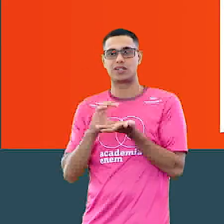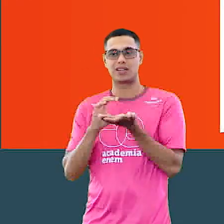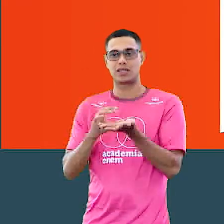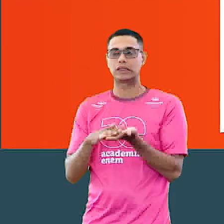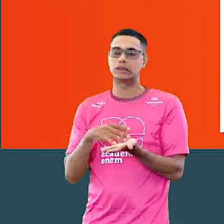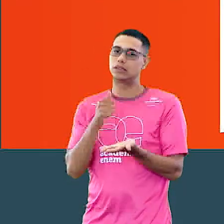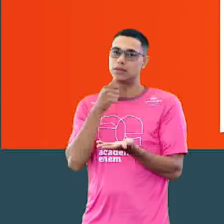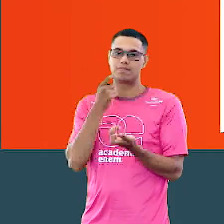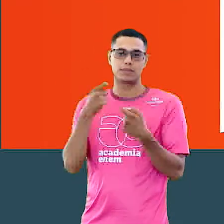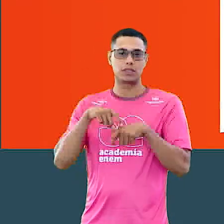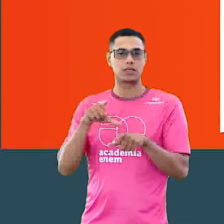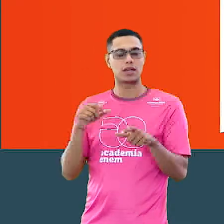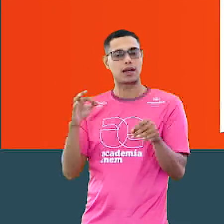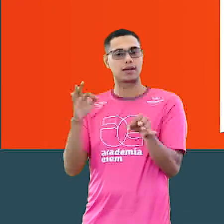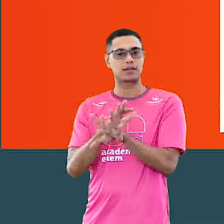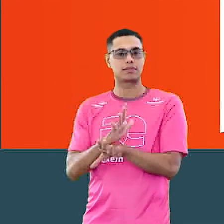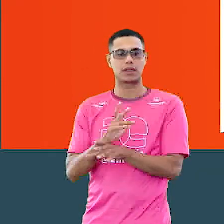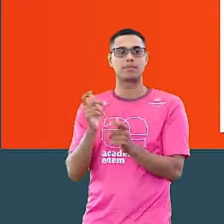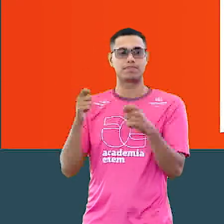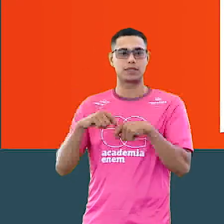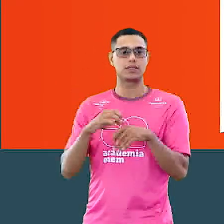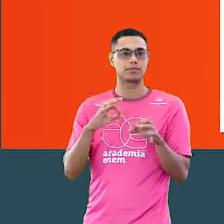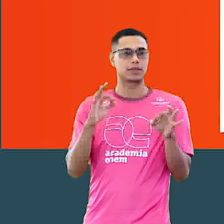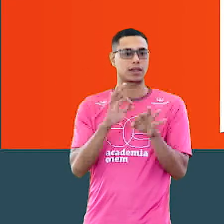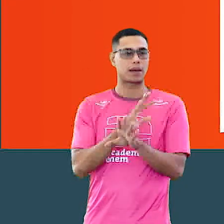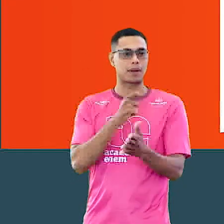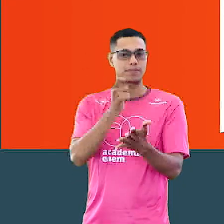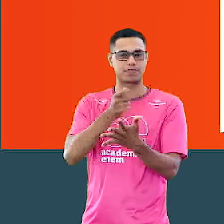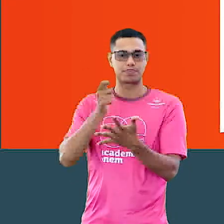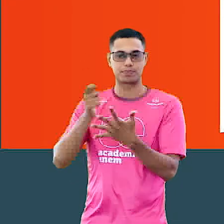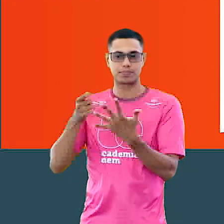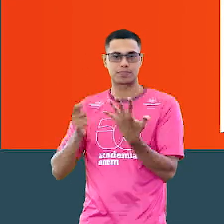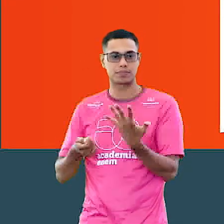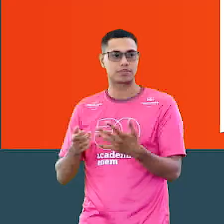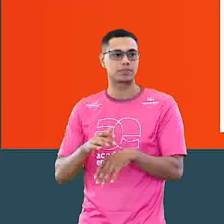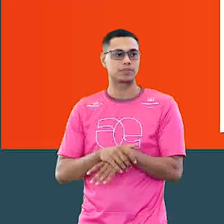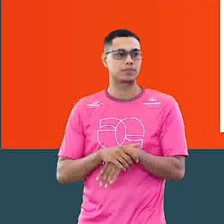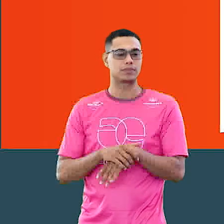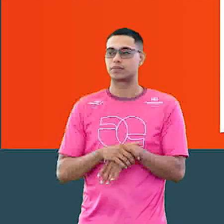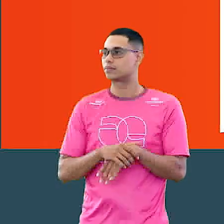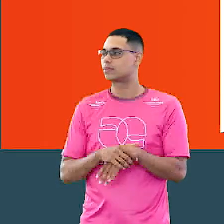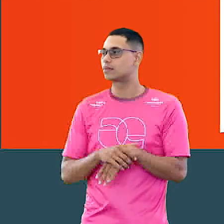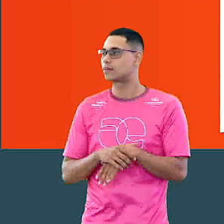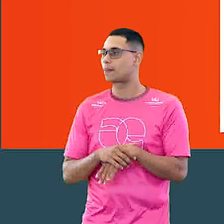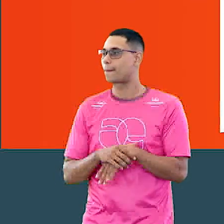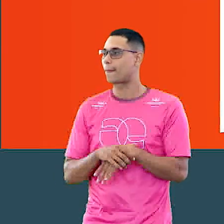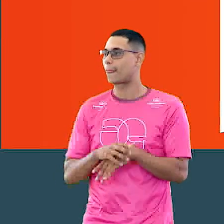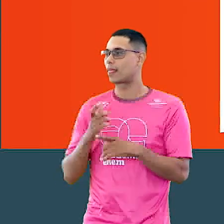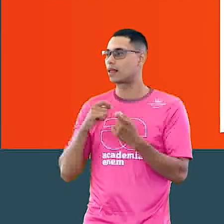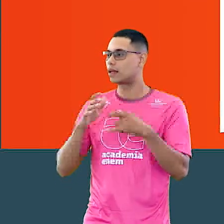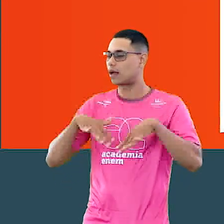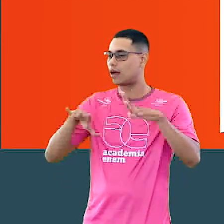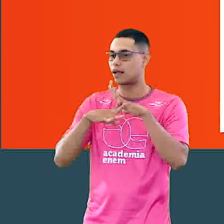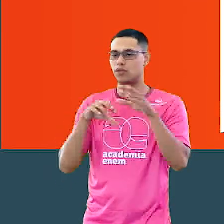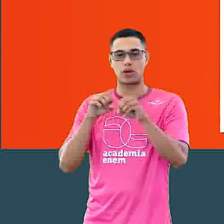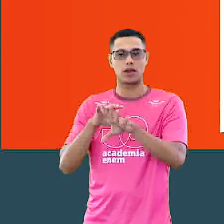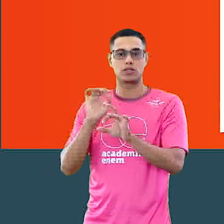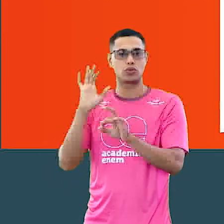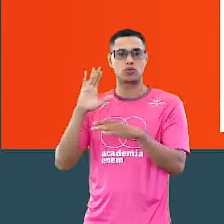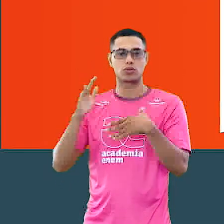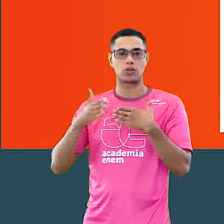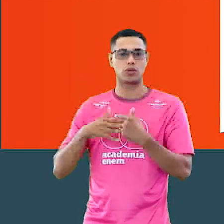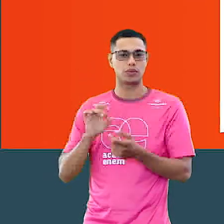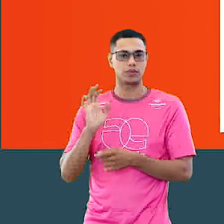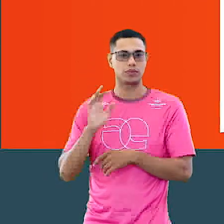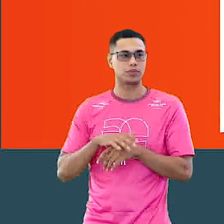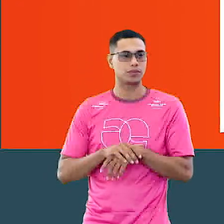um financiamento que você não concluiu, tem que terminar. De estudo educacional, tá? Gente,